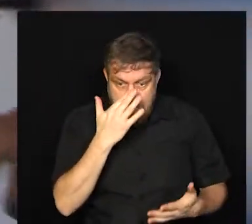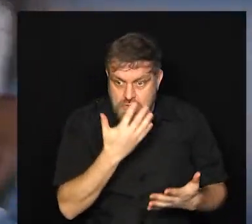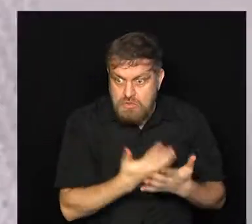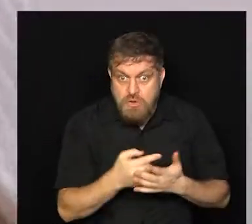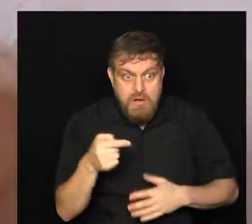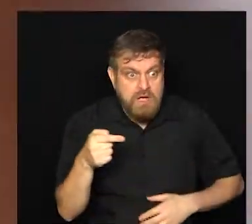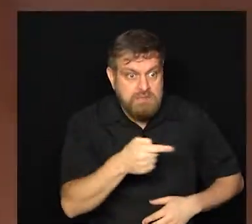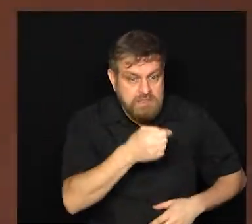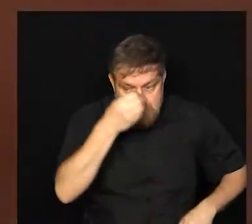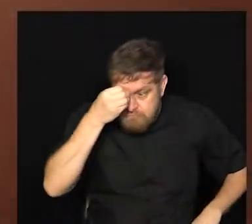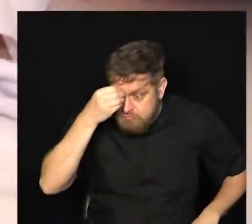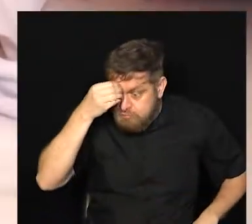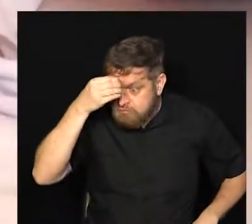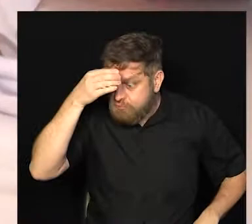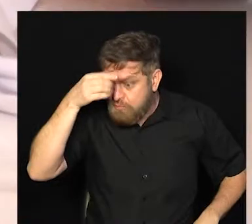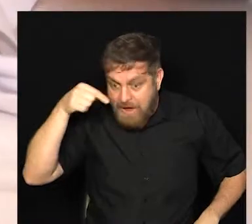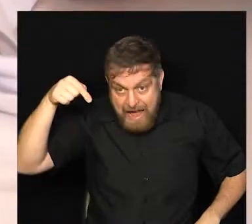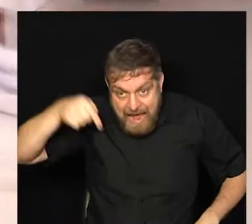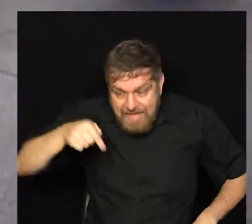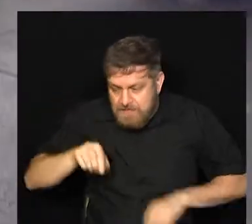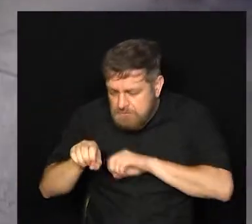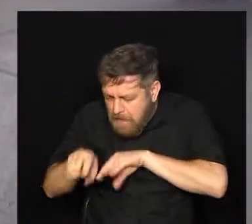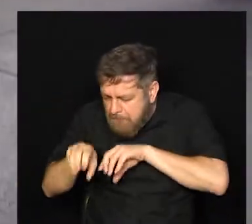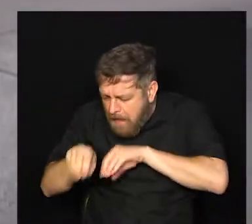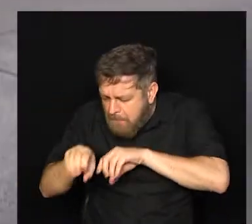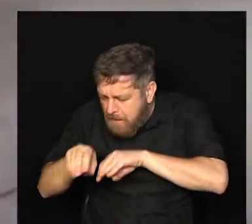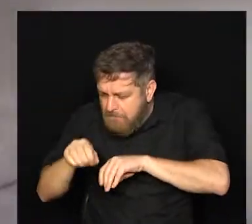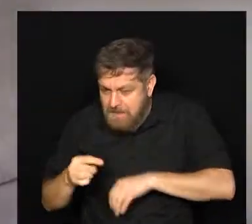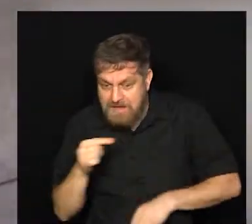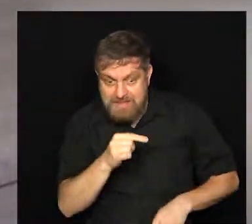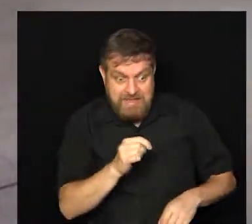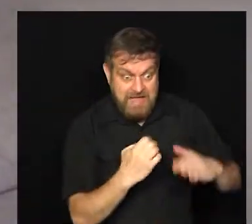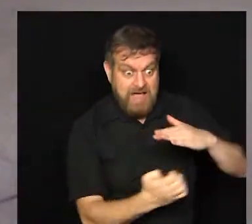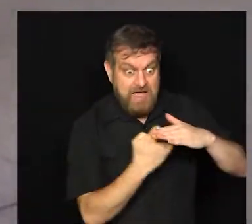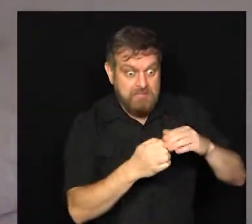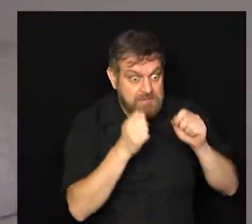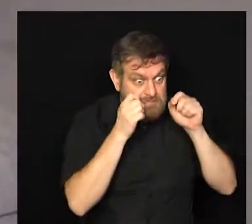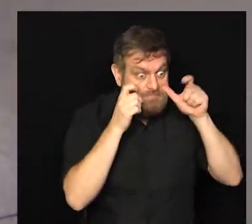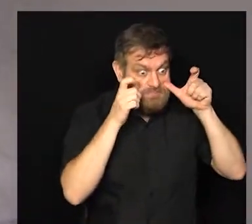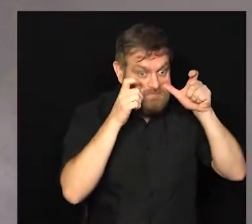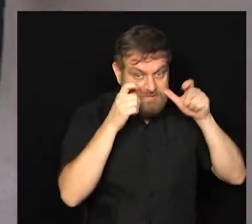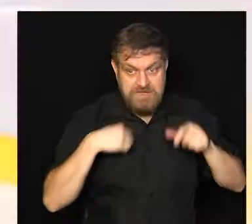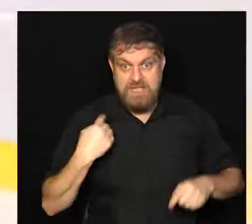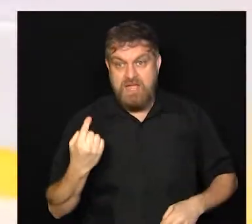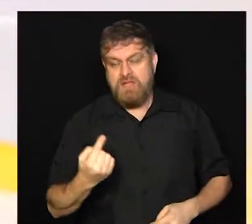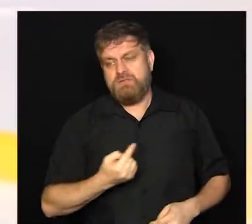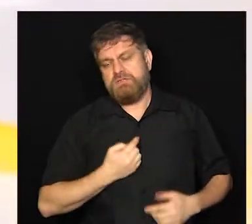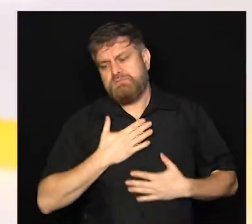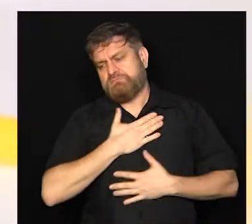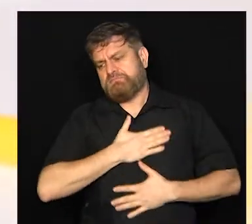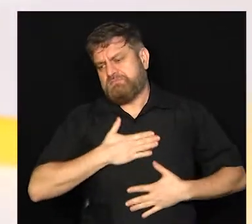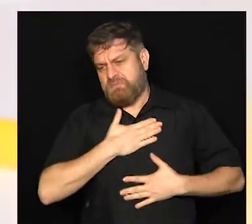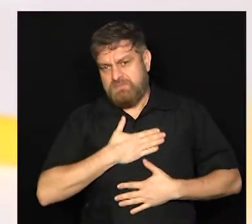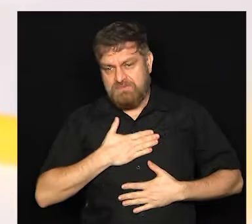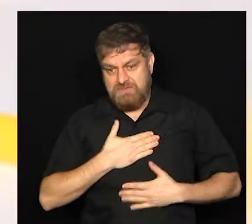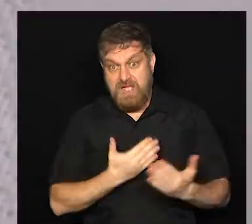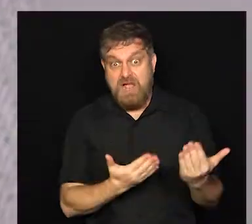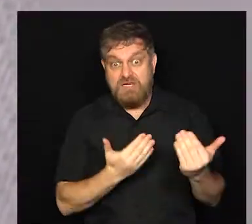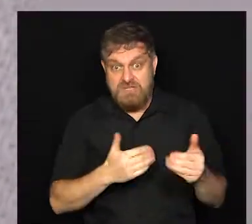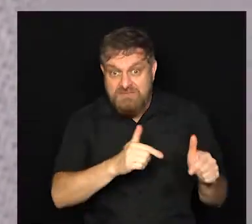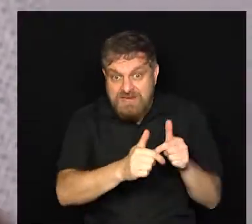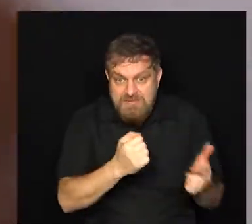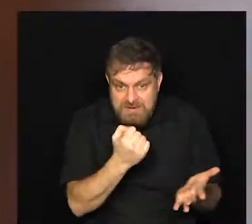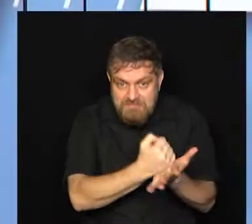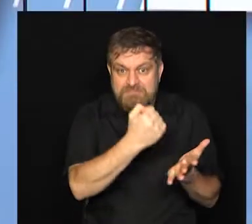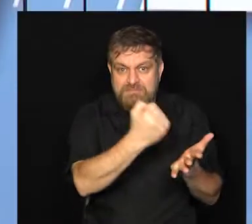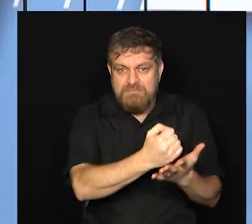aqui, por toda a orientação que ele recebeu aqui, né? E temos tido aí muito sucesso na empregabilidade desse jovem. Agora, Ruth,